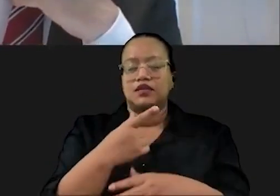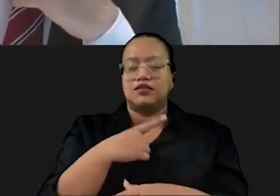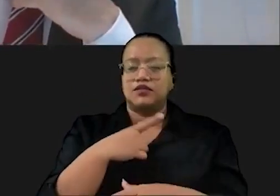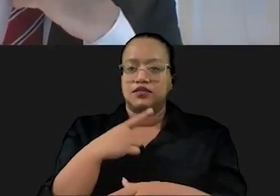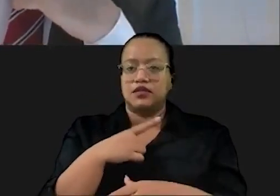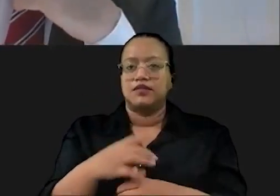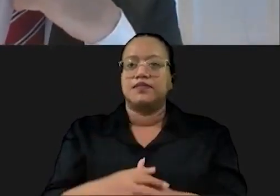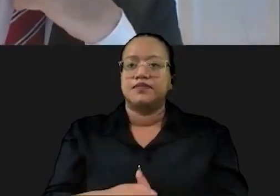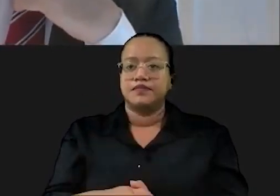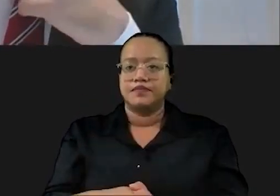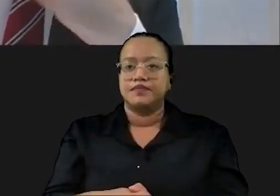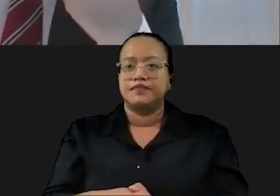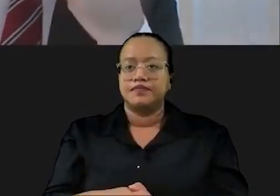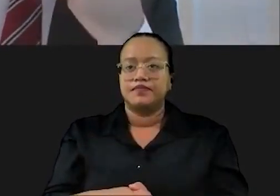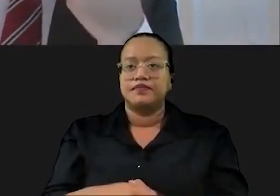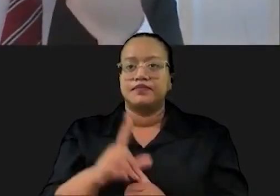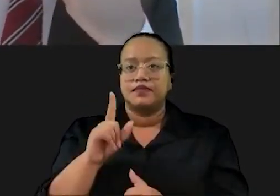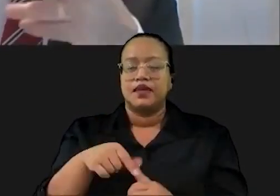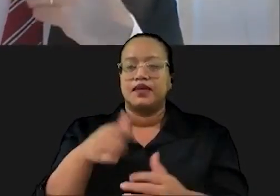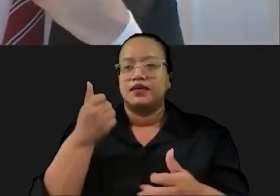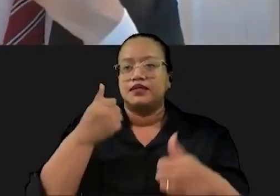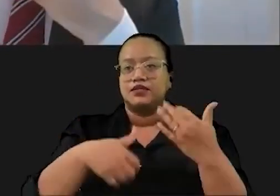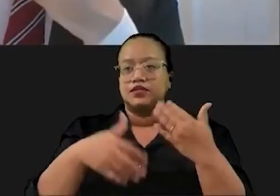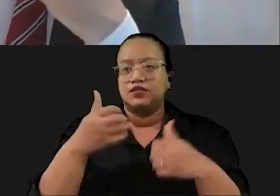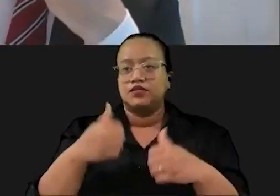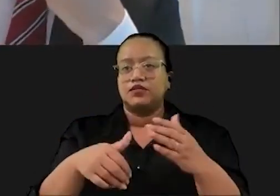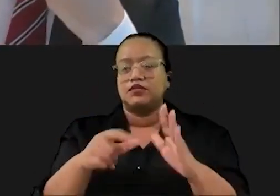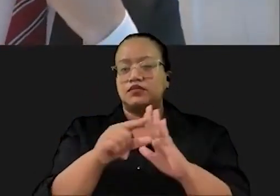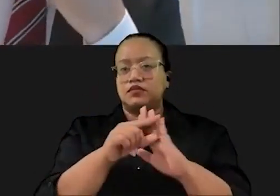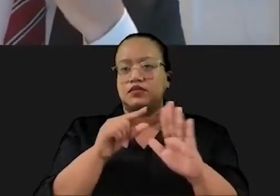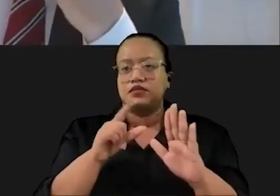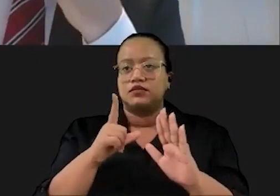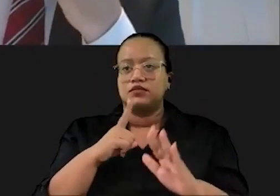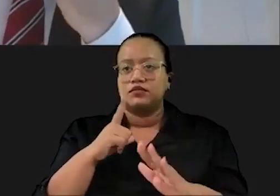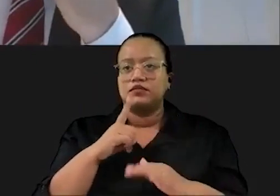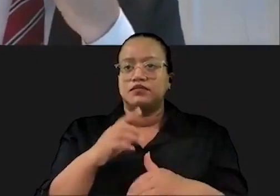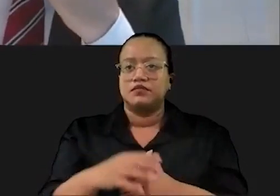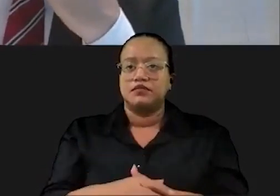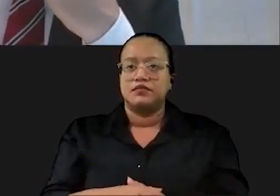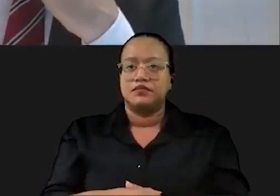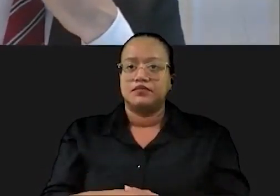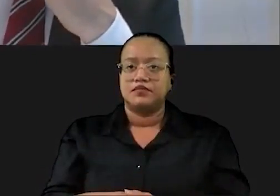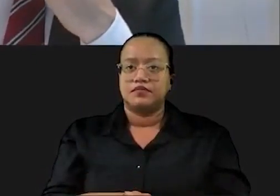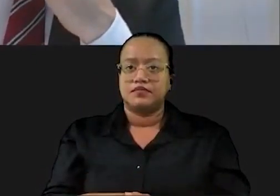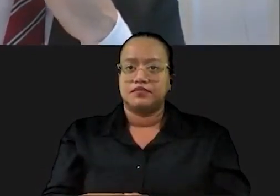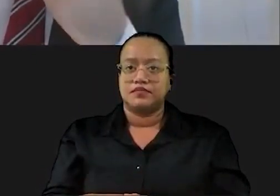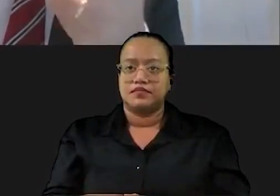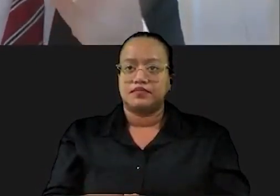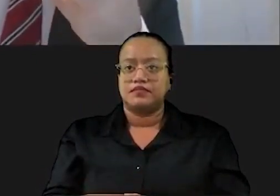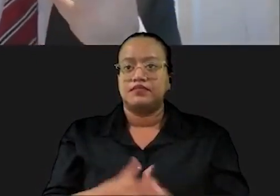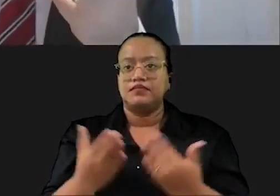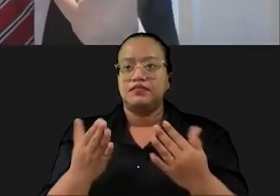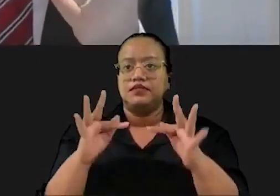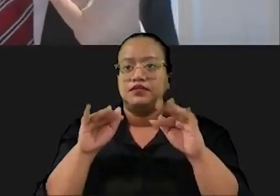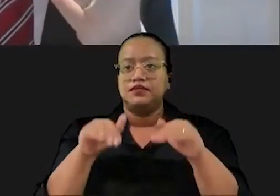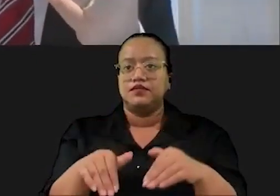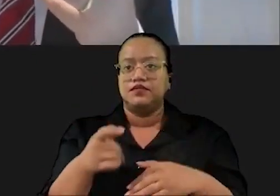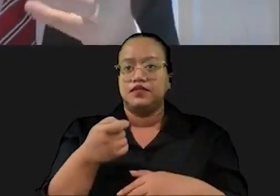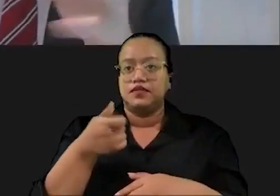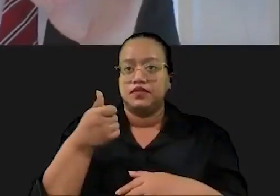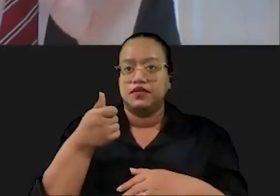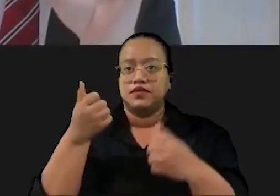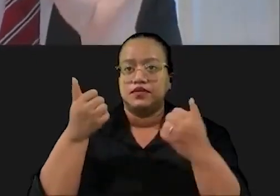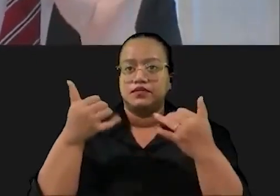piloto. E, por fim, já caminhando para o final, o fluxo, os dois últimos fluxos da Caixa